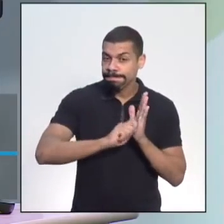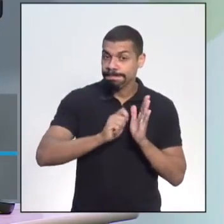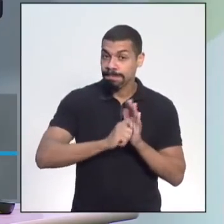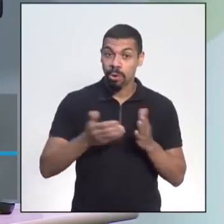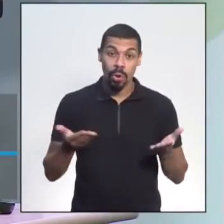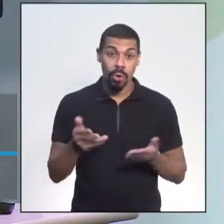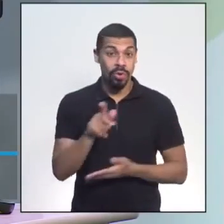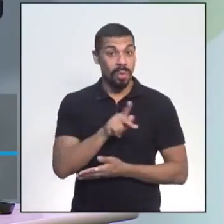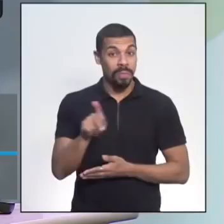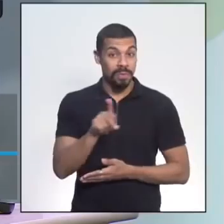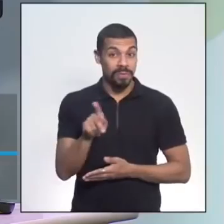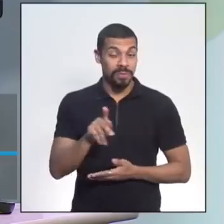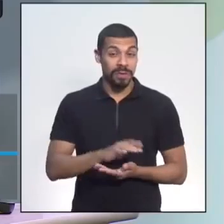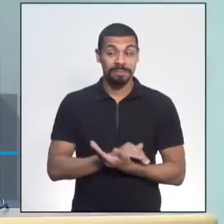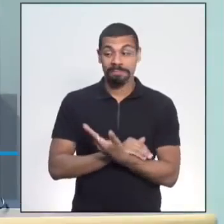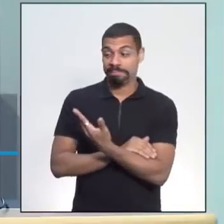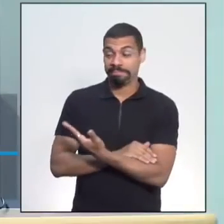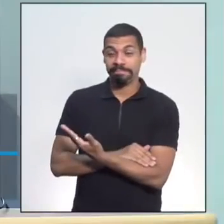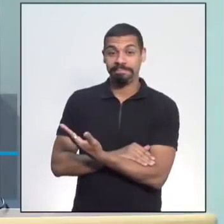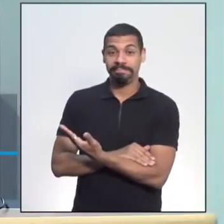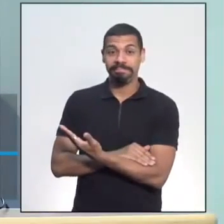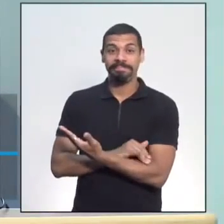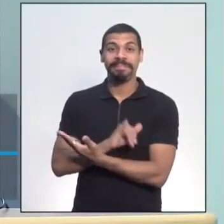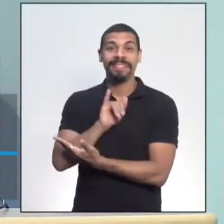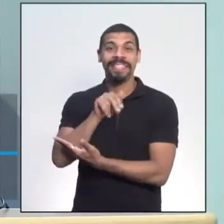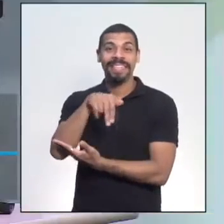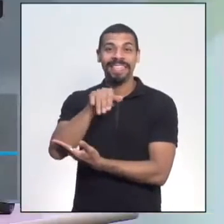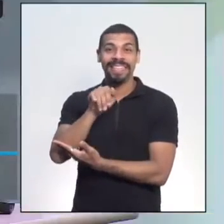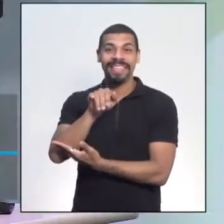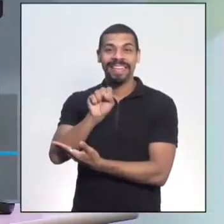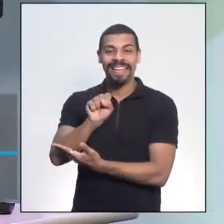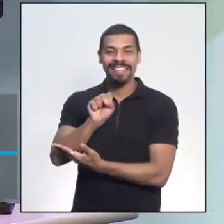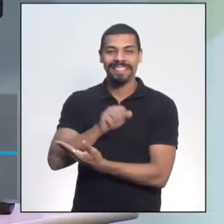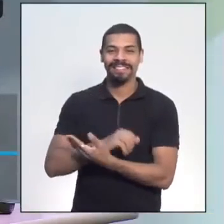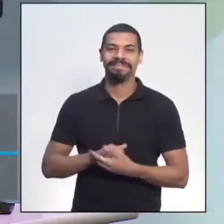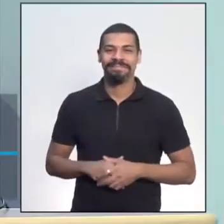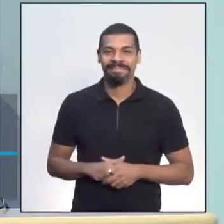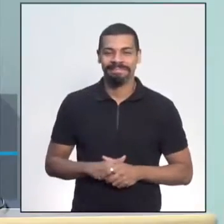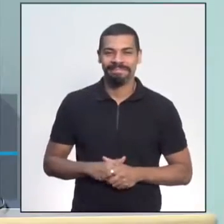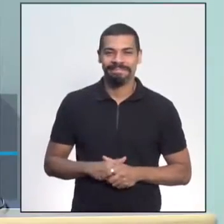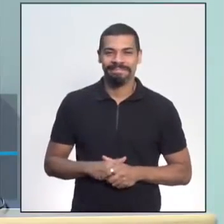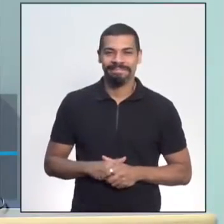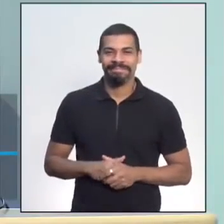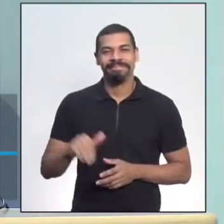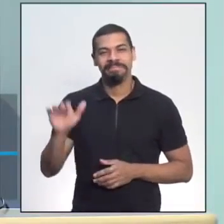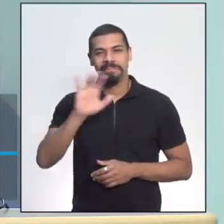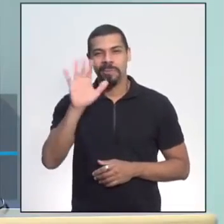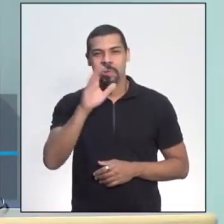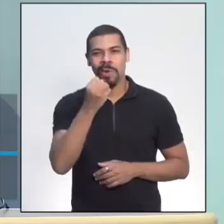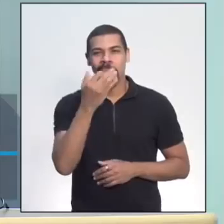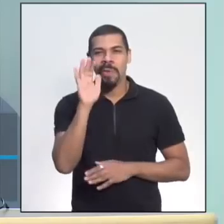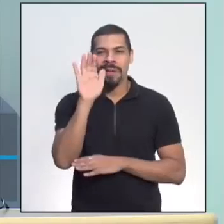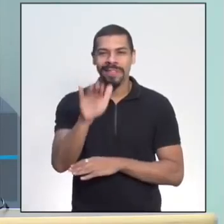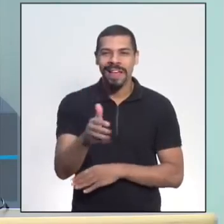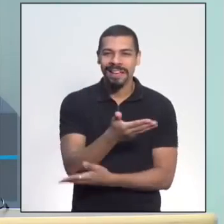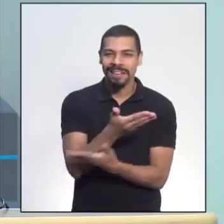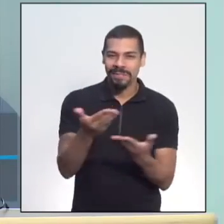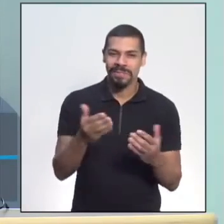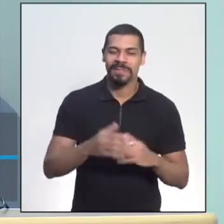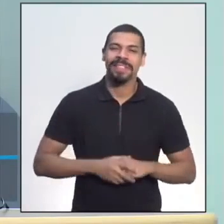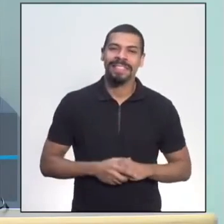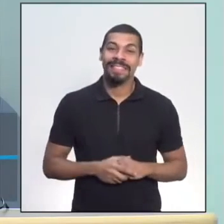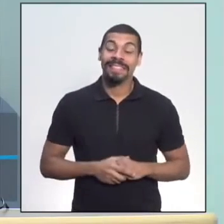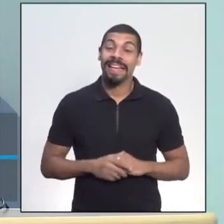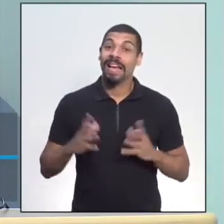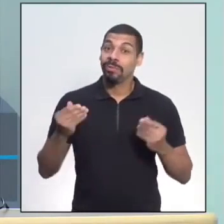eu conto com a presença de quem? Da professora Inês, para me ajudar no chat. Bem-vinda, professora Inês. Olá, boa tarde, professora Roberta.